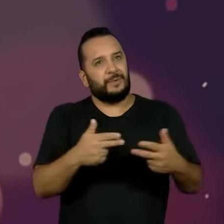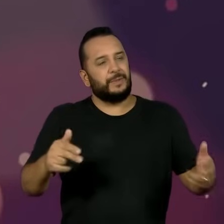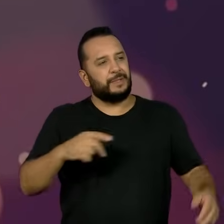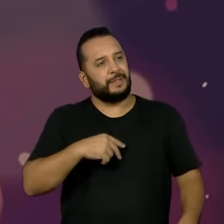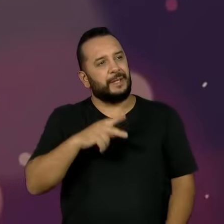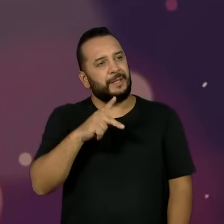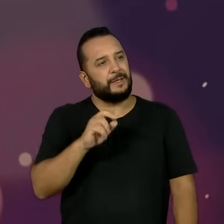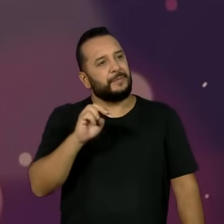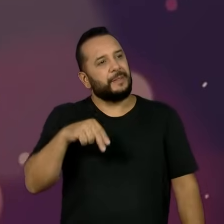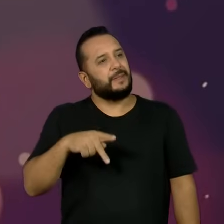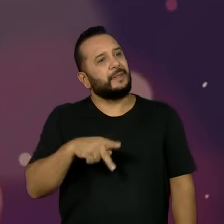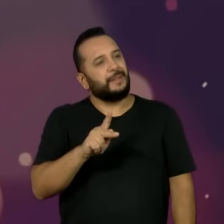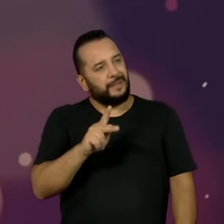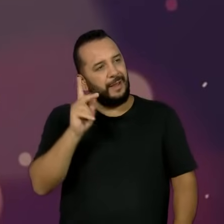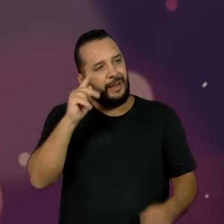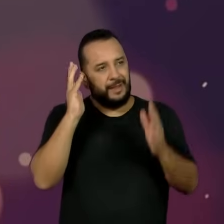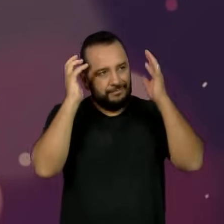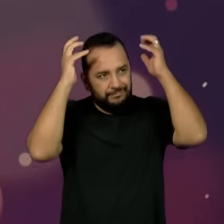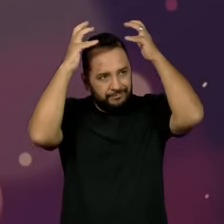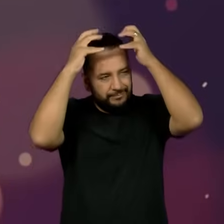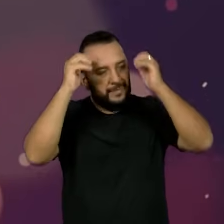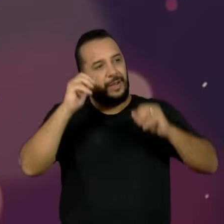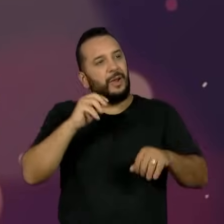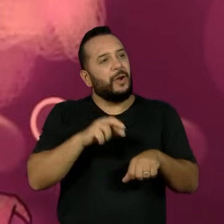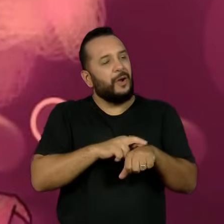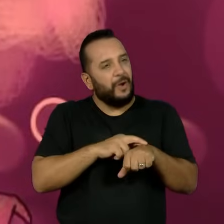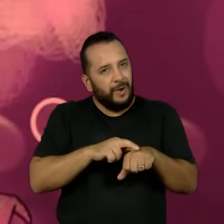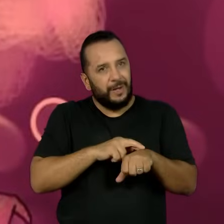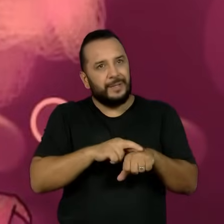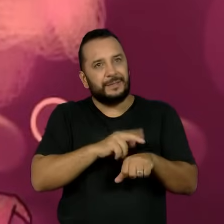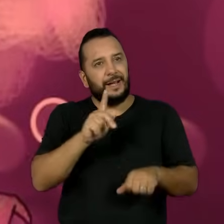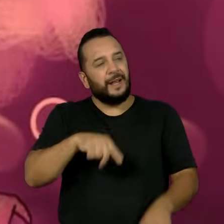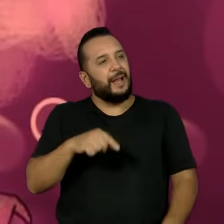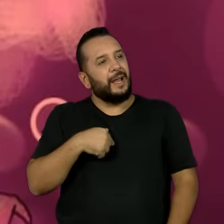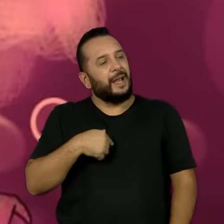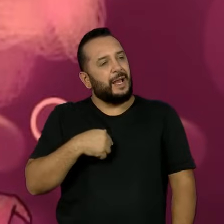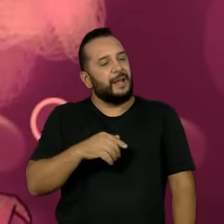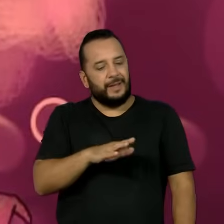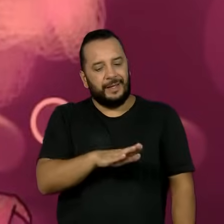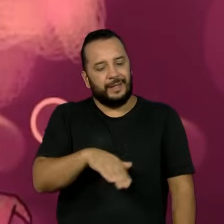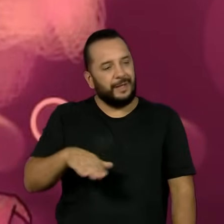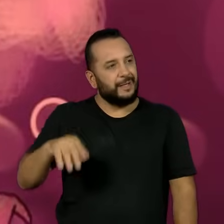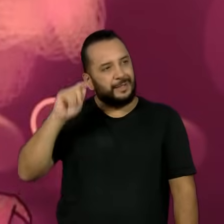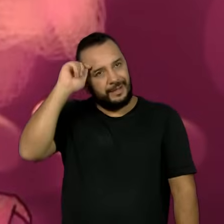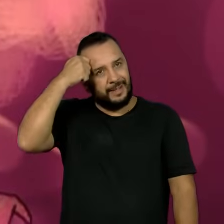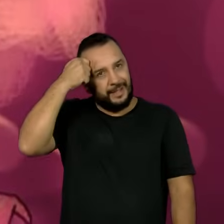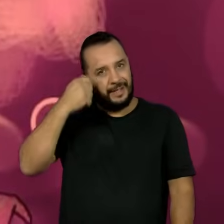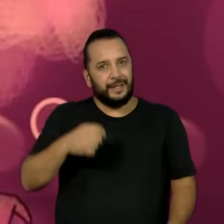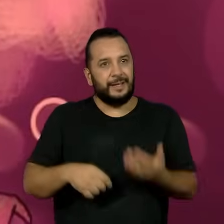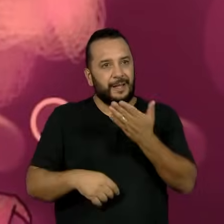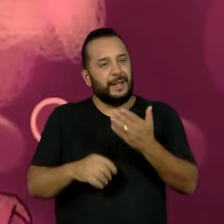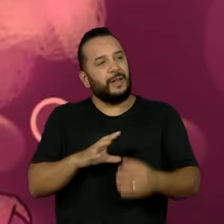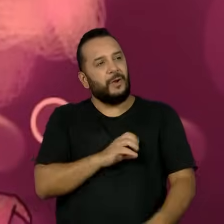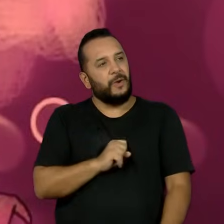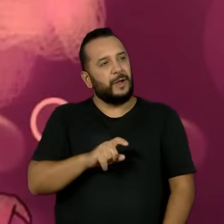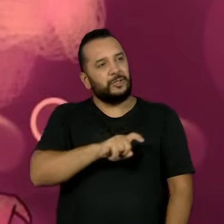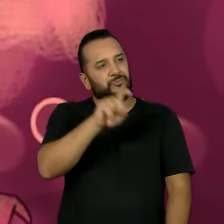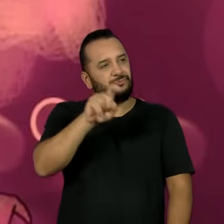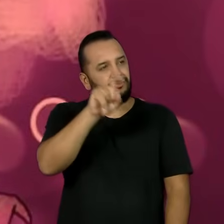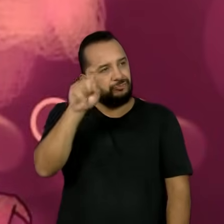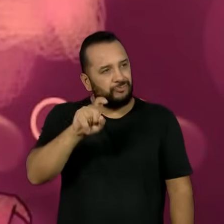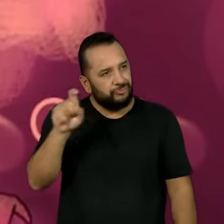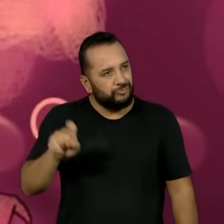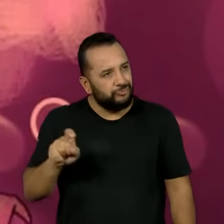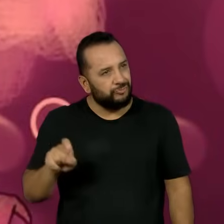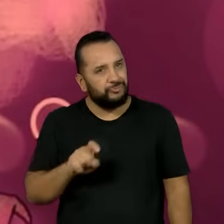tem cabelinho rosa, é uma criança negra retinta, e aí ela é minha persona do grafite. Eu ainda